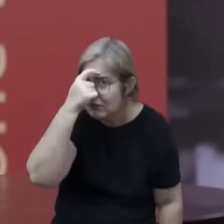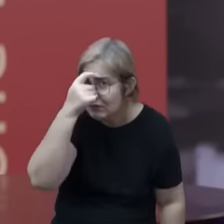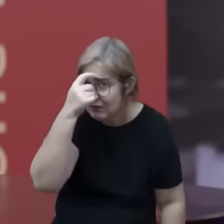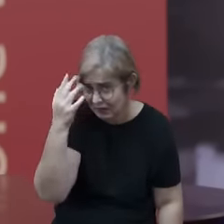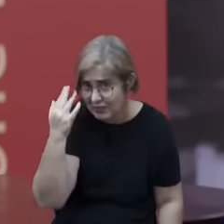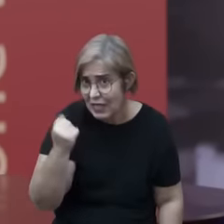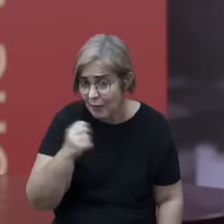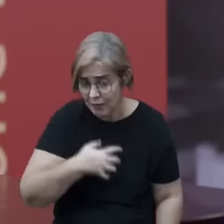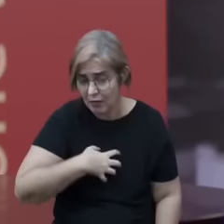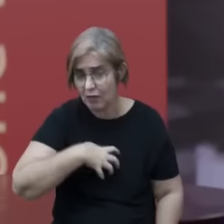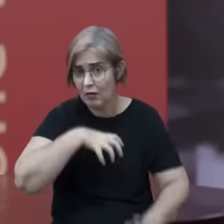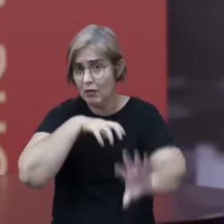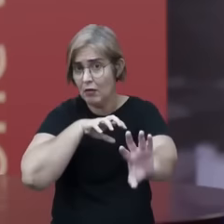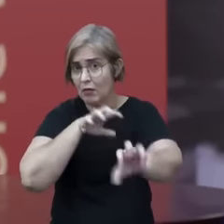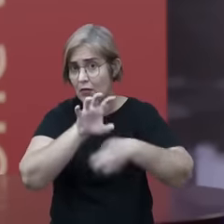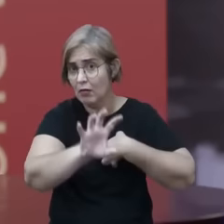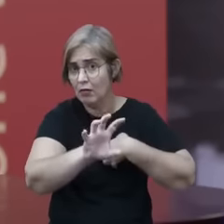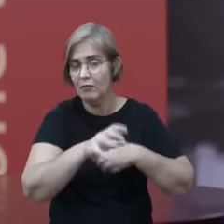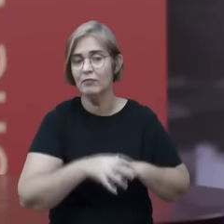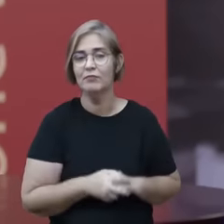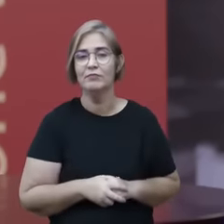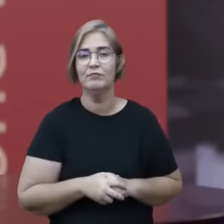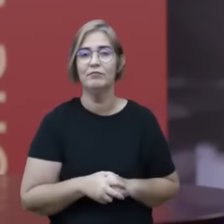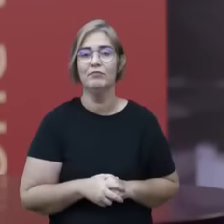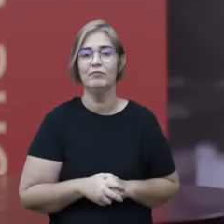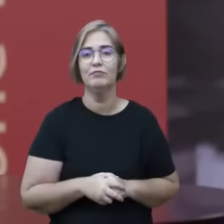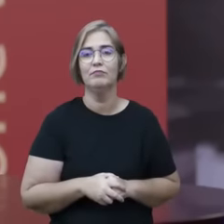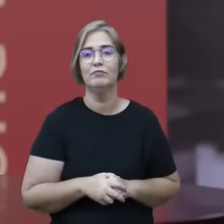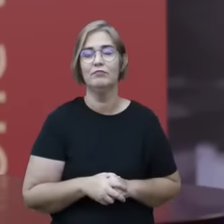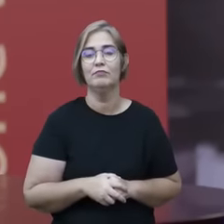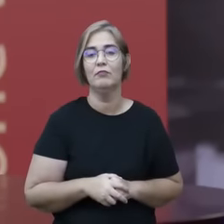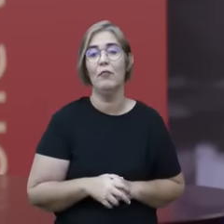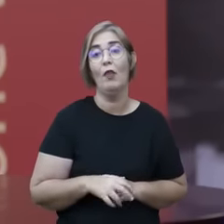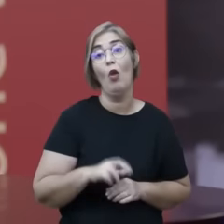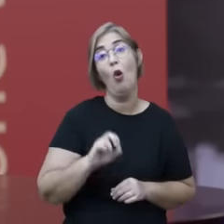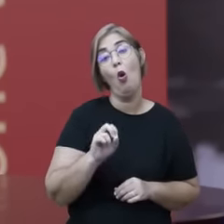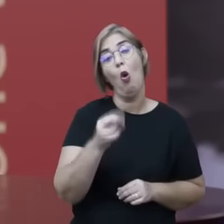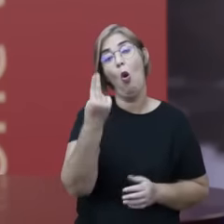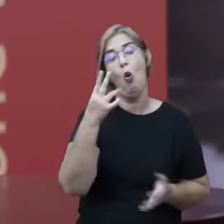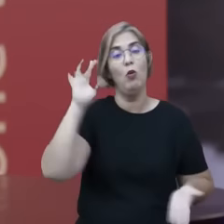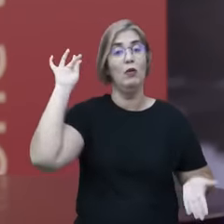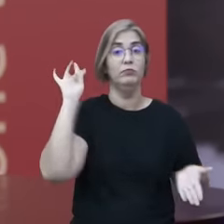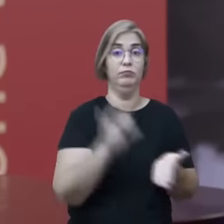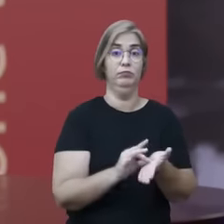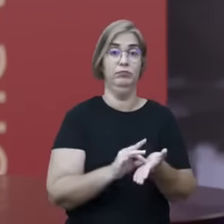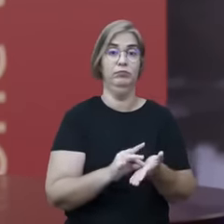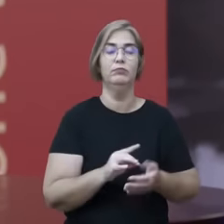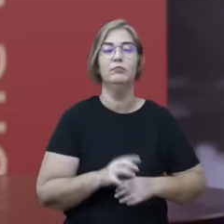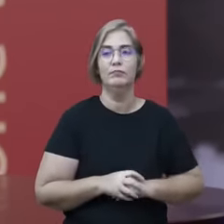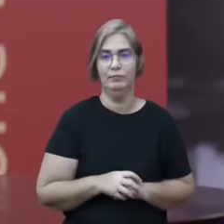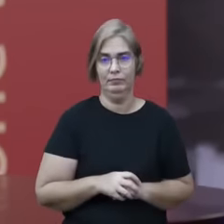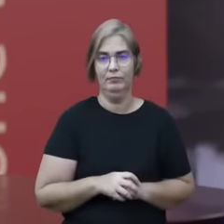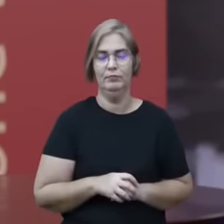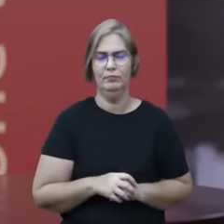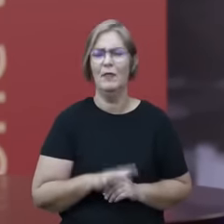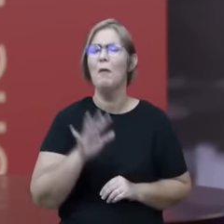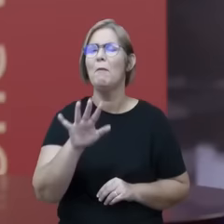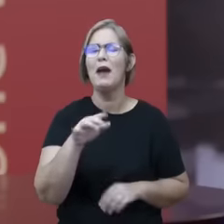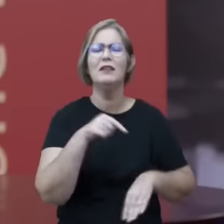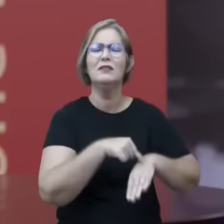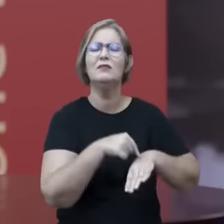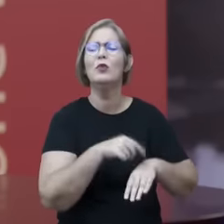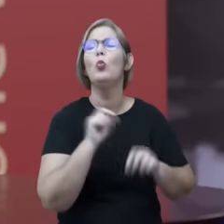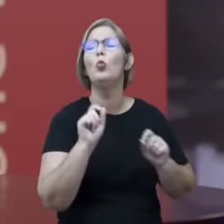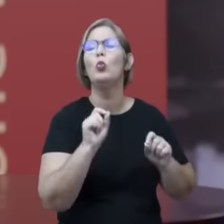Eh, o reconhecimento, tudo isso implica no quê? Implica em colocar-se diante